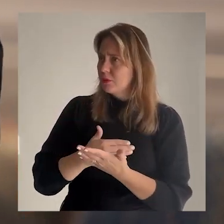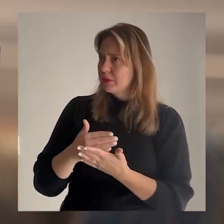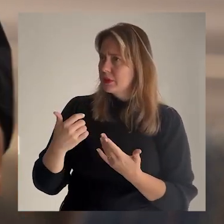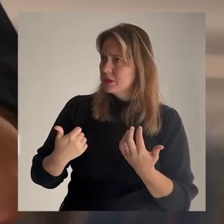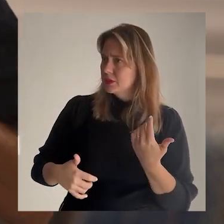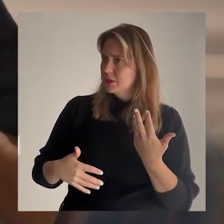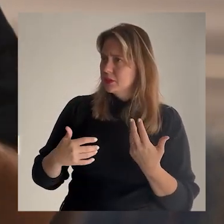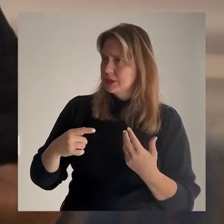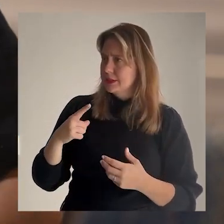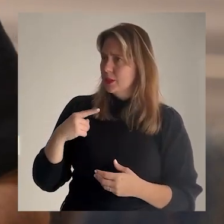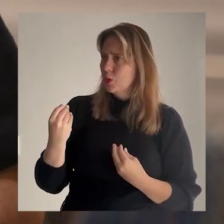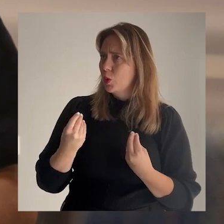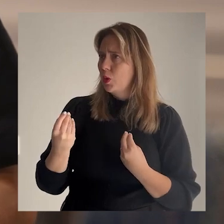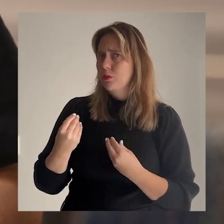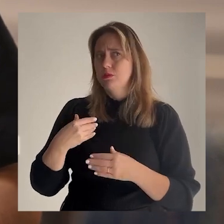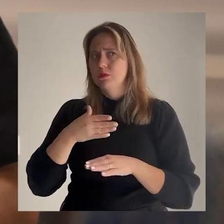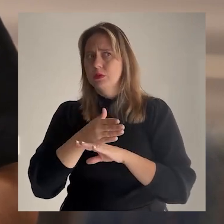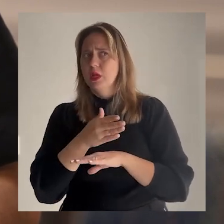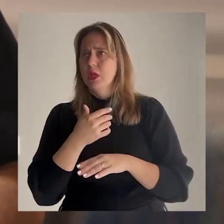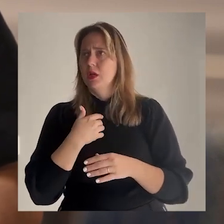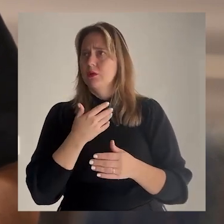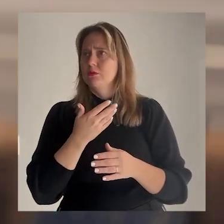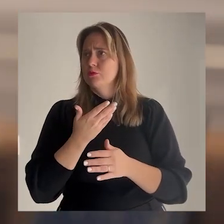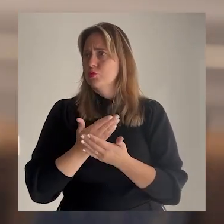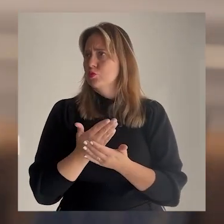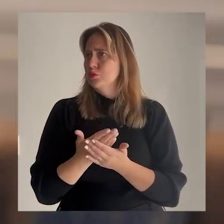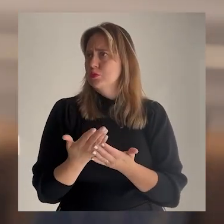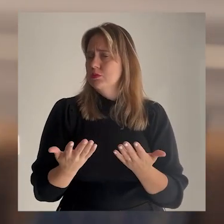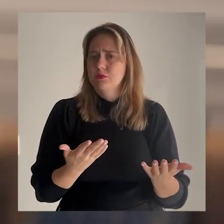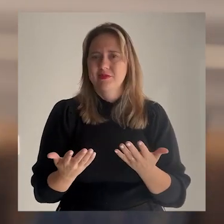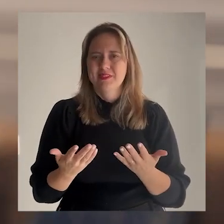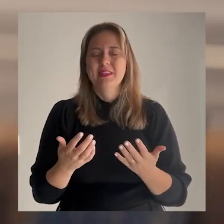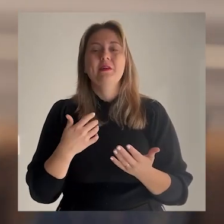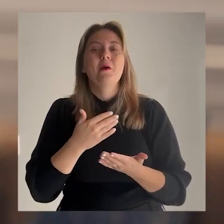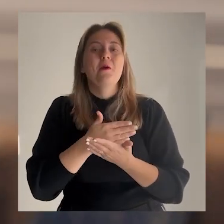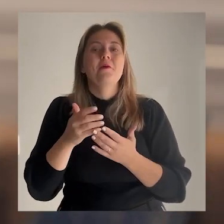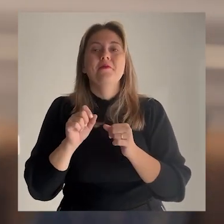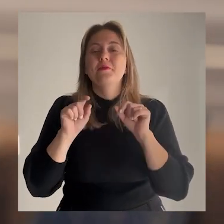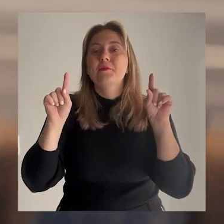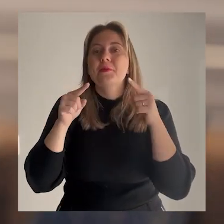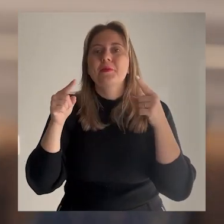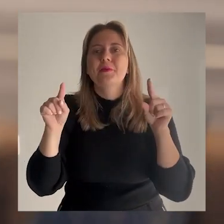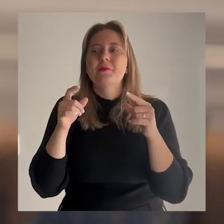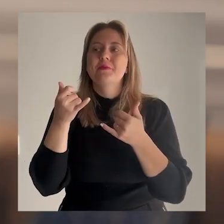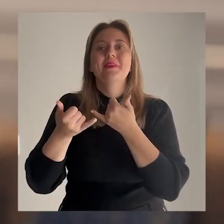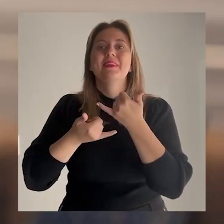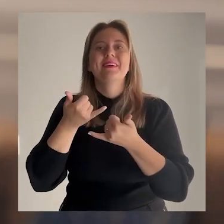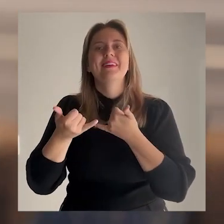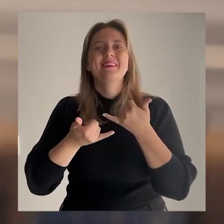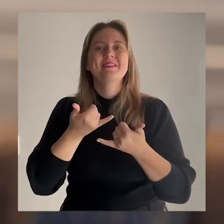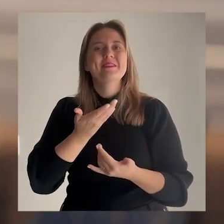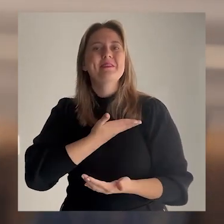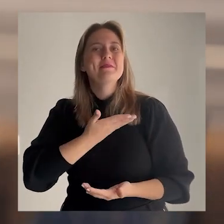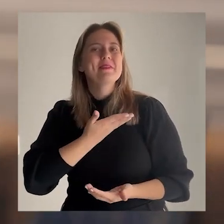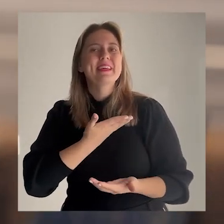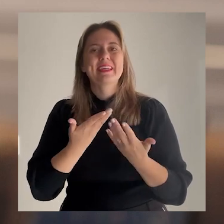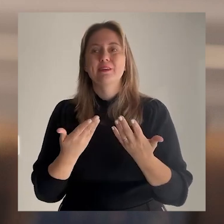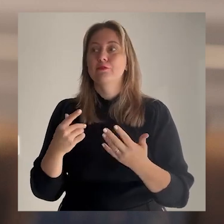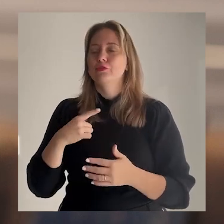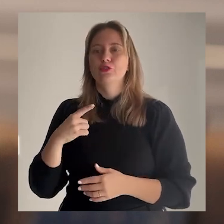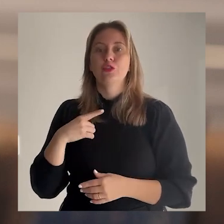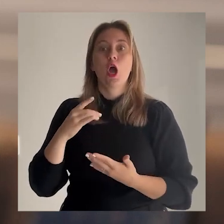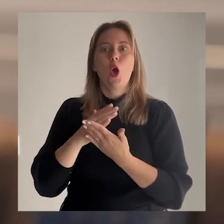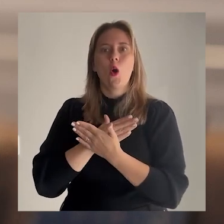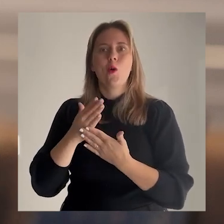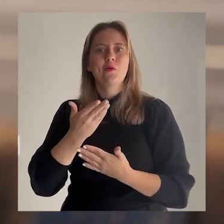tocar, tem como, não sei, botar numa aula, fazer uma coisa. Eu comecei a fazer música numa brincadeira ali com meus amigos ali, que tinham